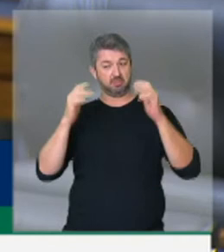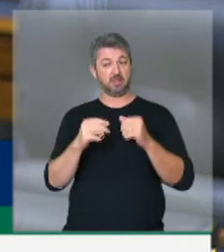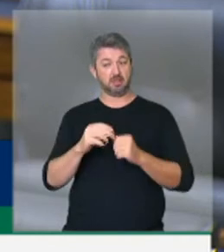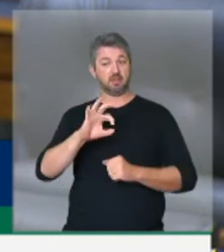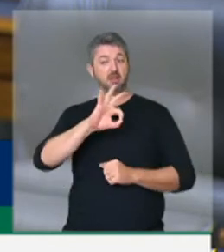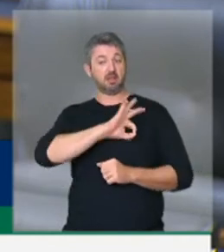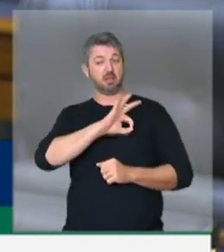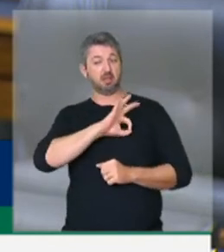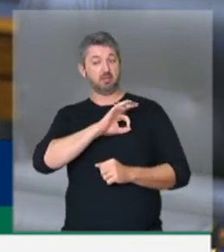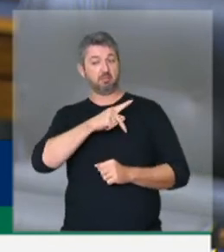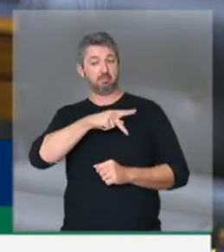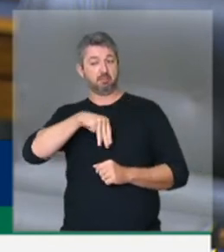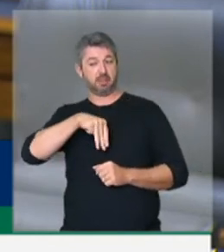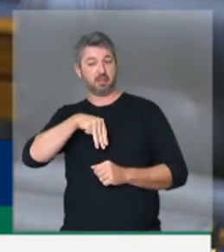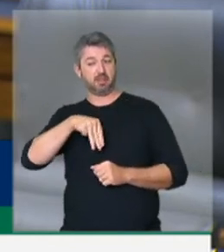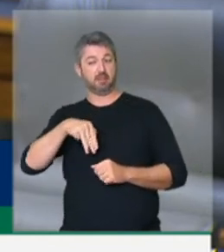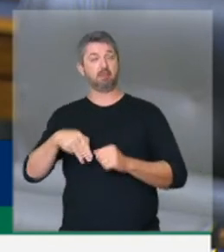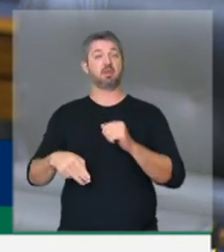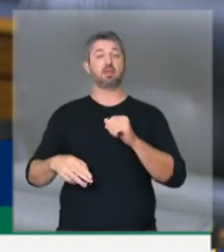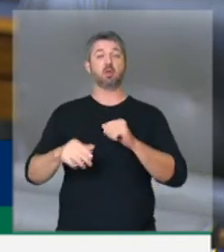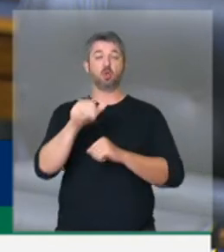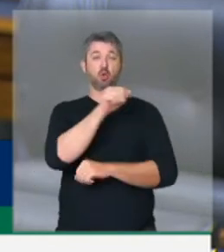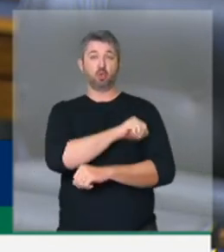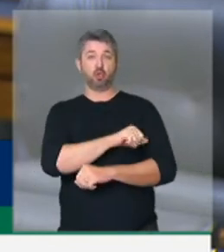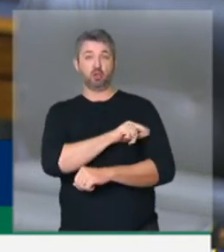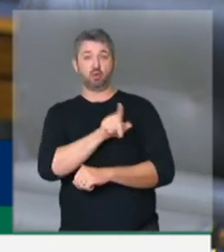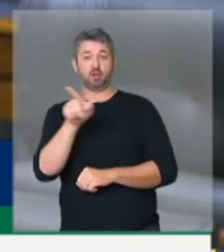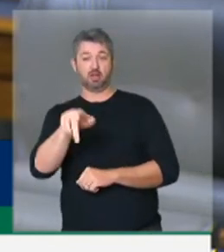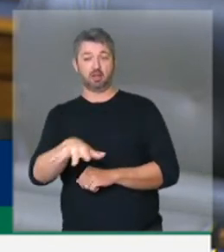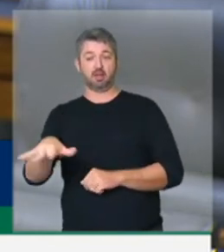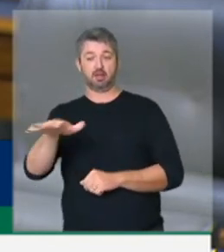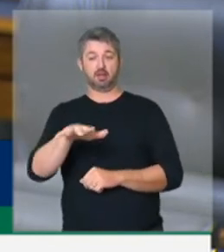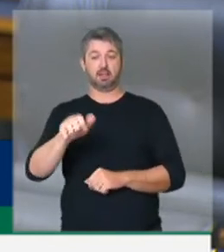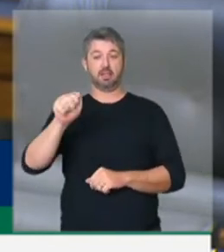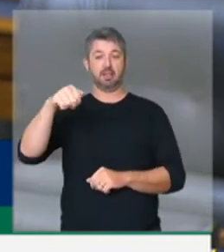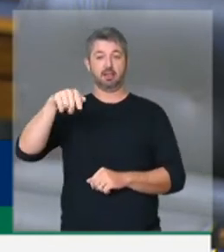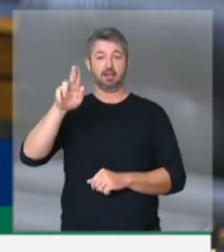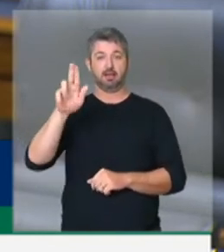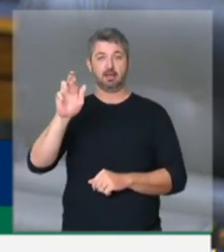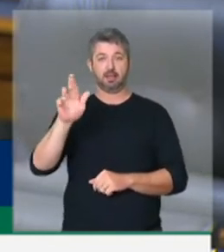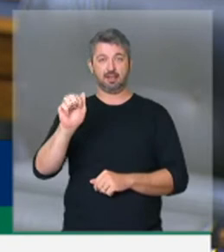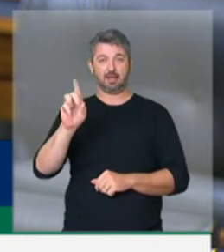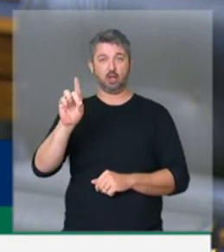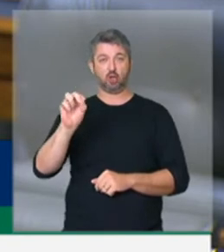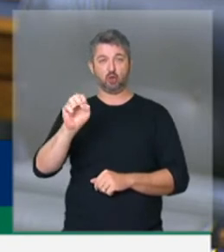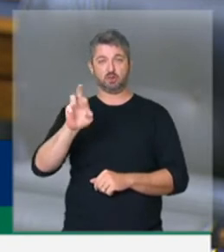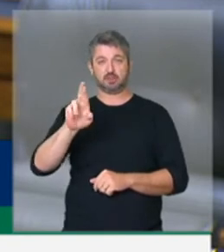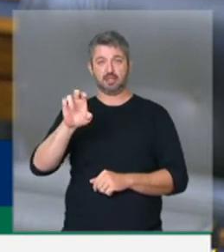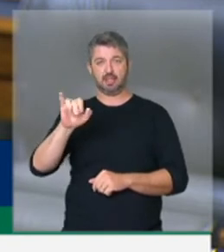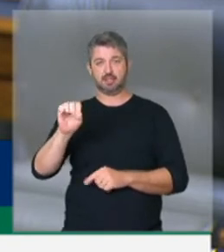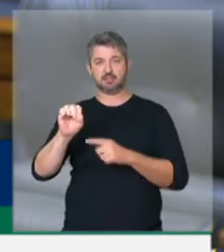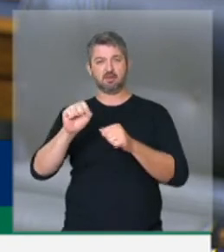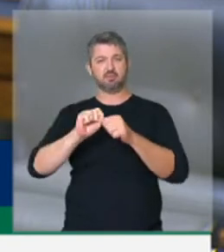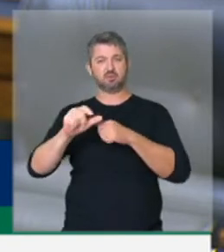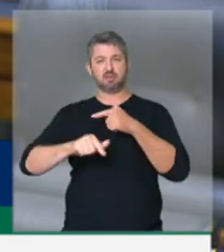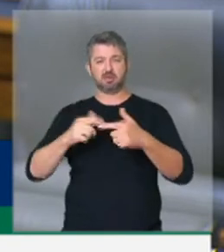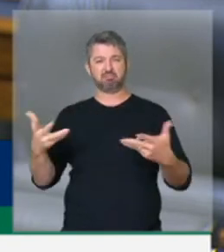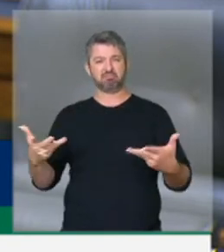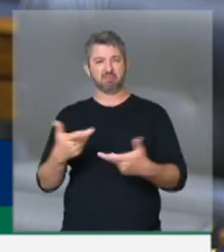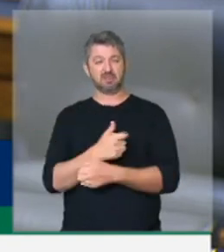policiais militares do Rio de Janeiro, lá na região de Angra dos Reis, pelo excelente trabalho